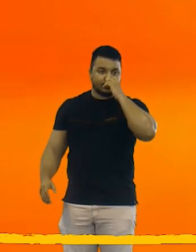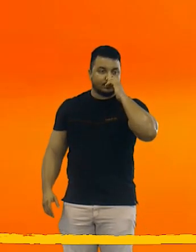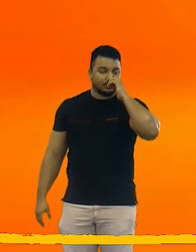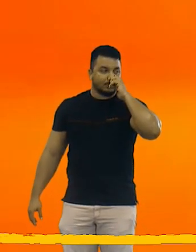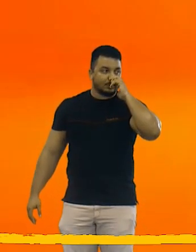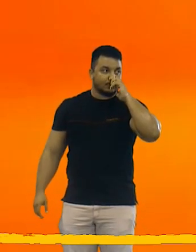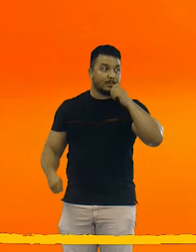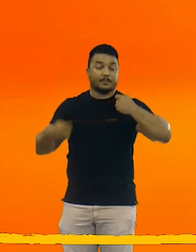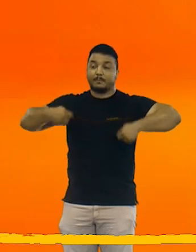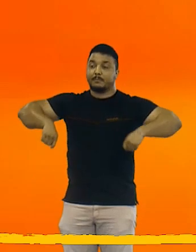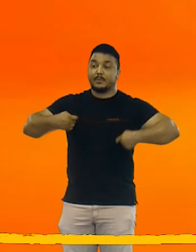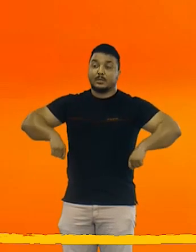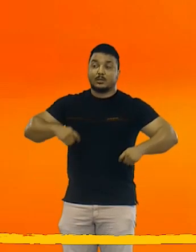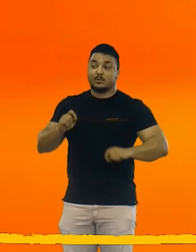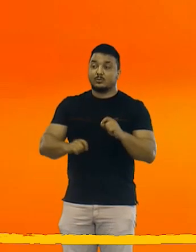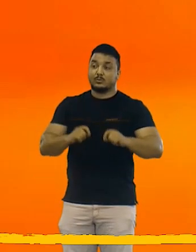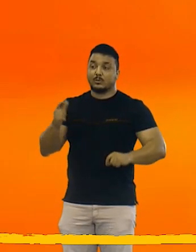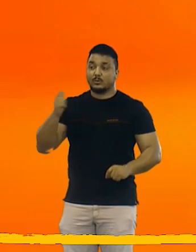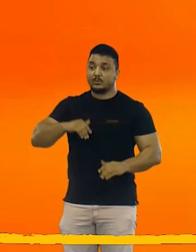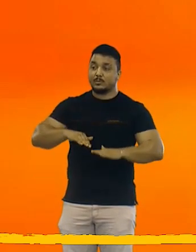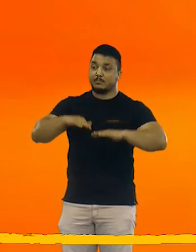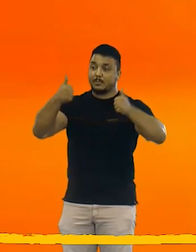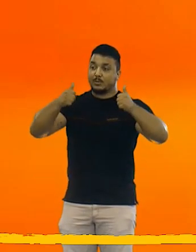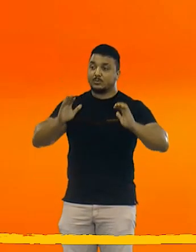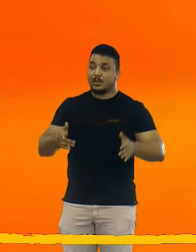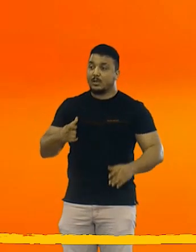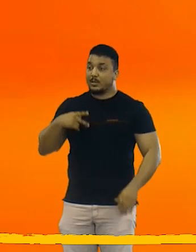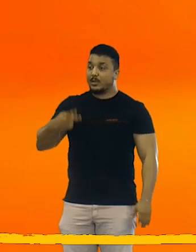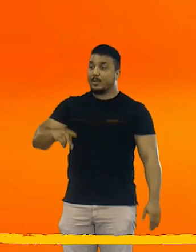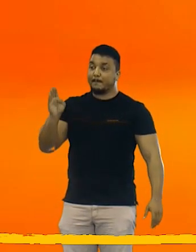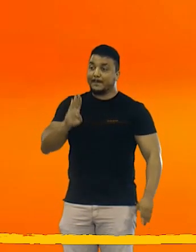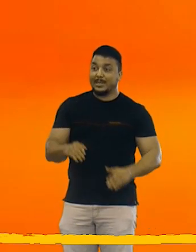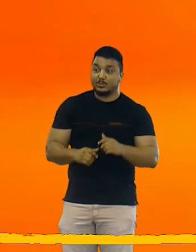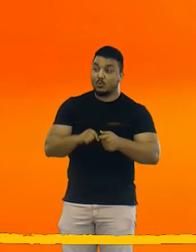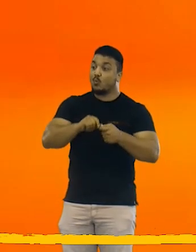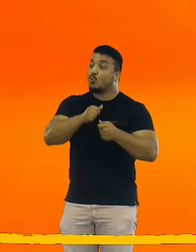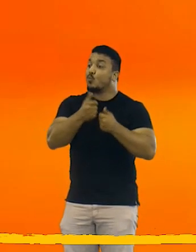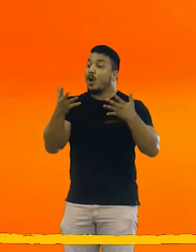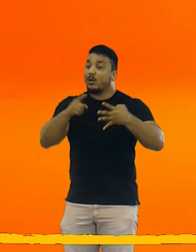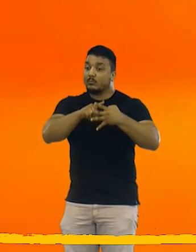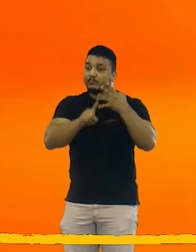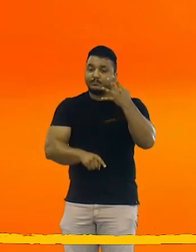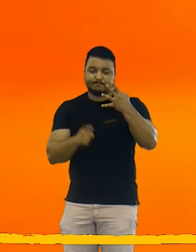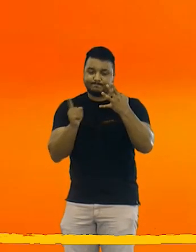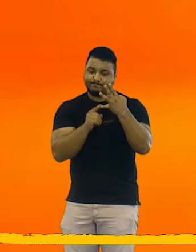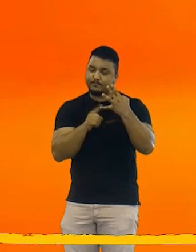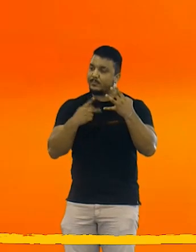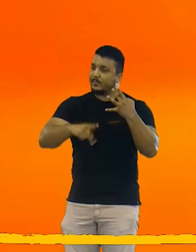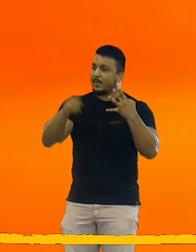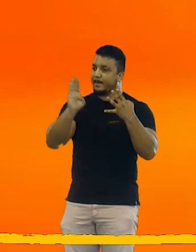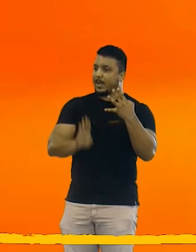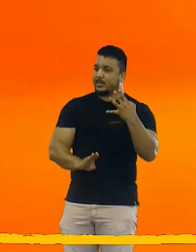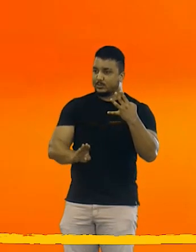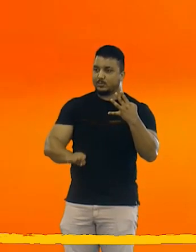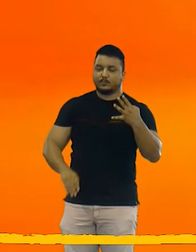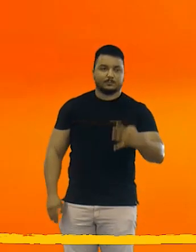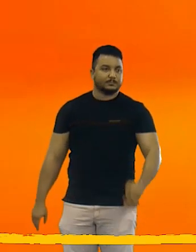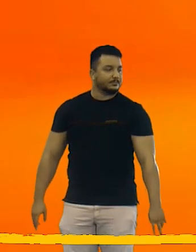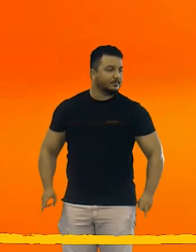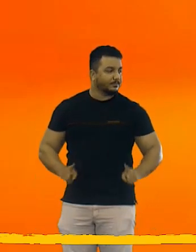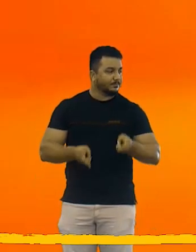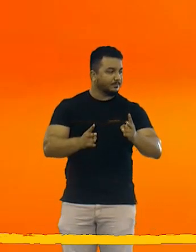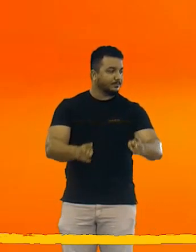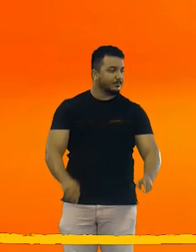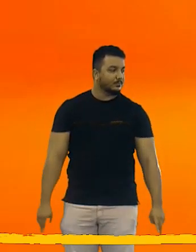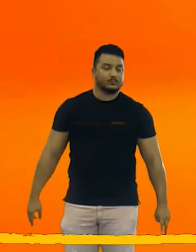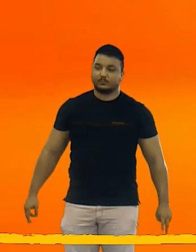bem? Precisamos ainda mais melhorar. O Brasil é o 4º maior produtor mundial de alimentos e o maior agroexportador. Vai, Anderson. E